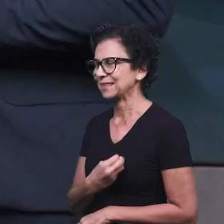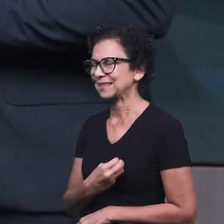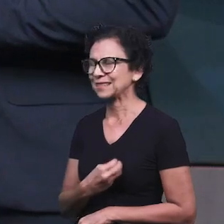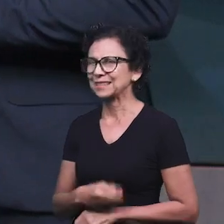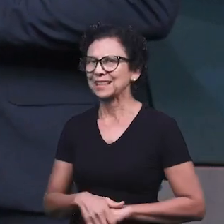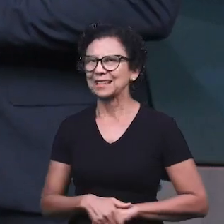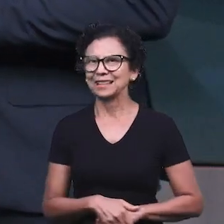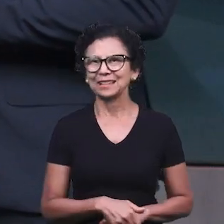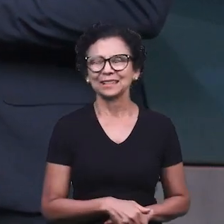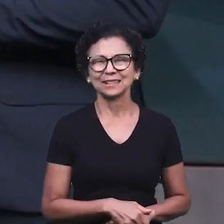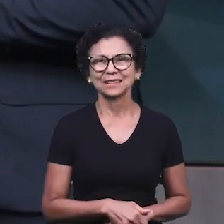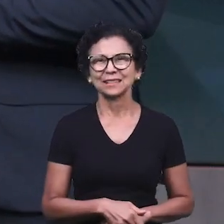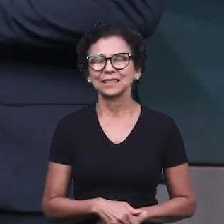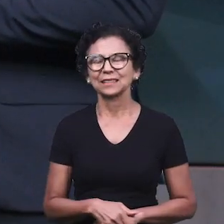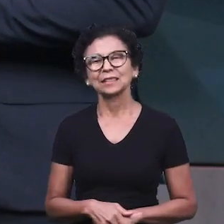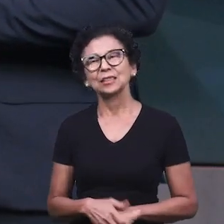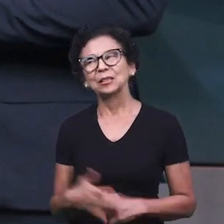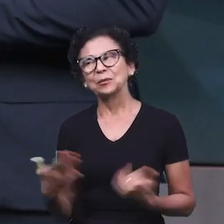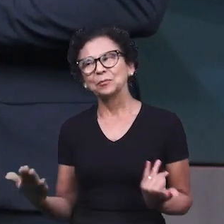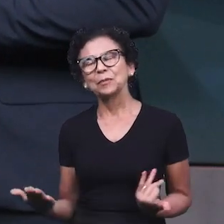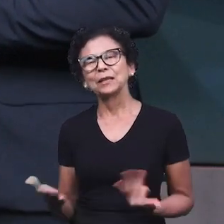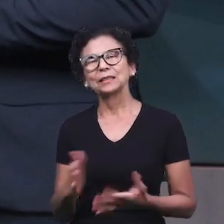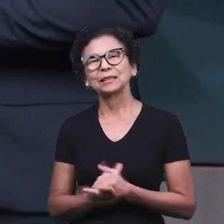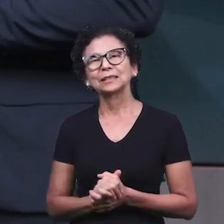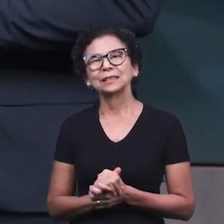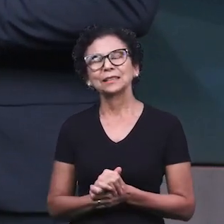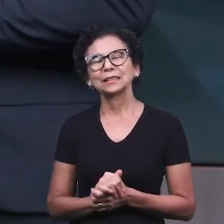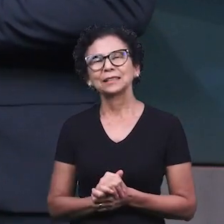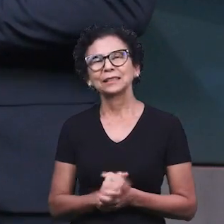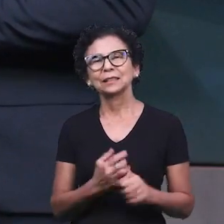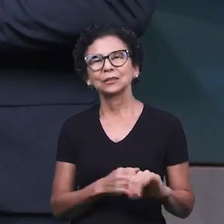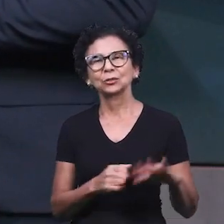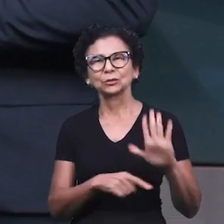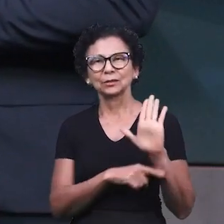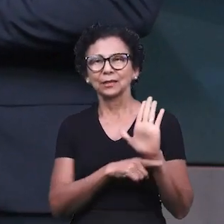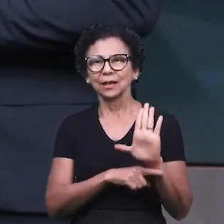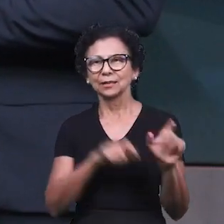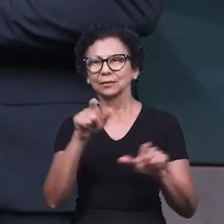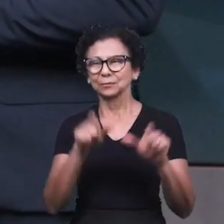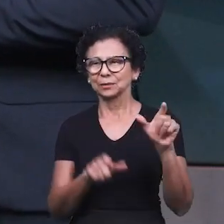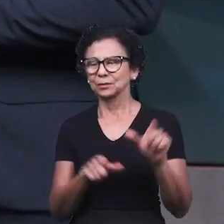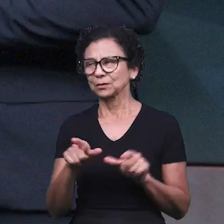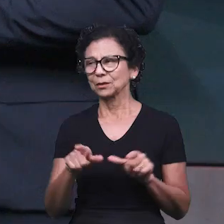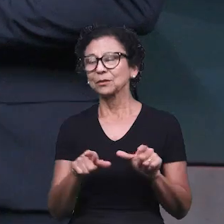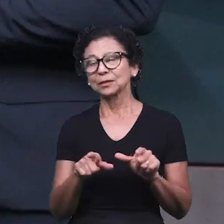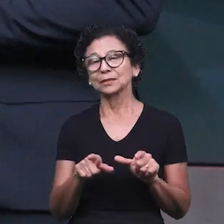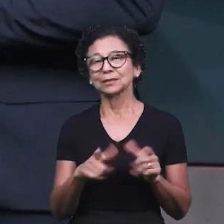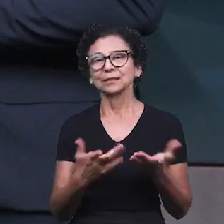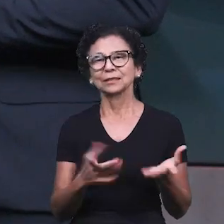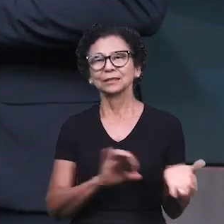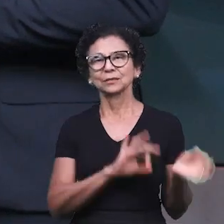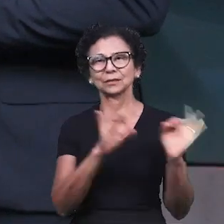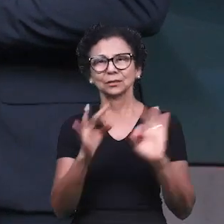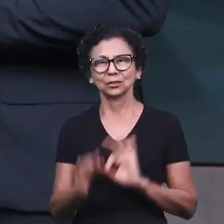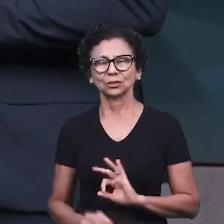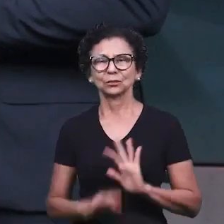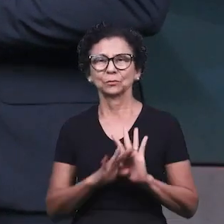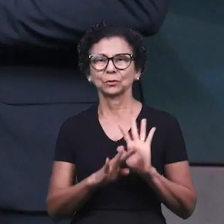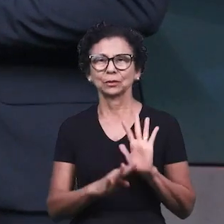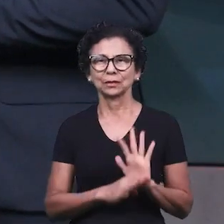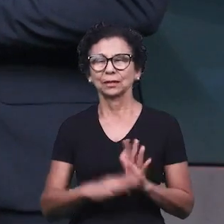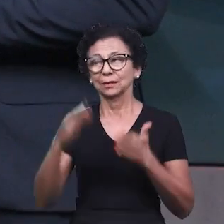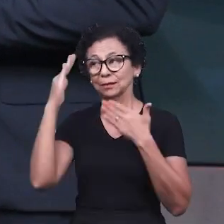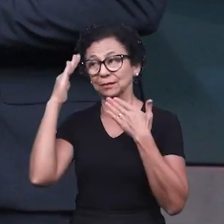conosco, para trazer uma contribuição aos nossos telespectadores. Já de